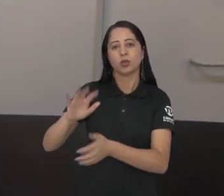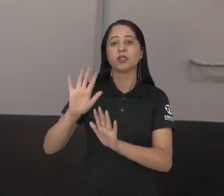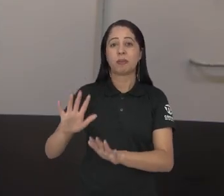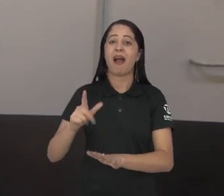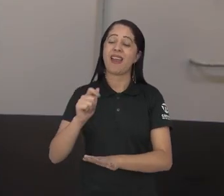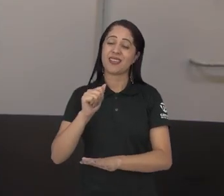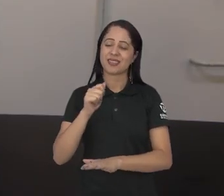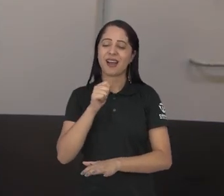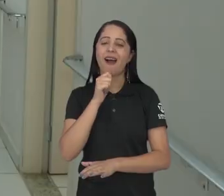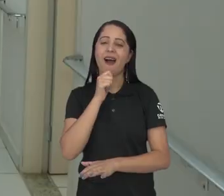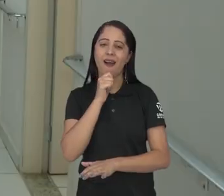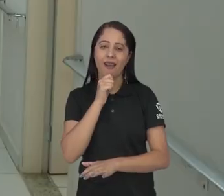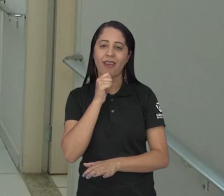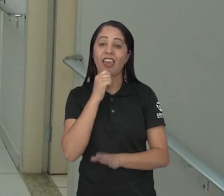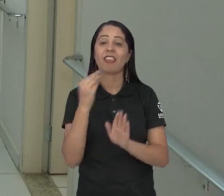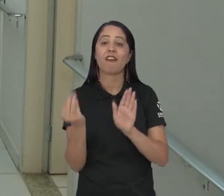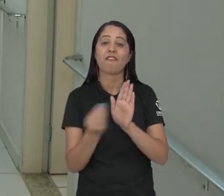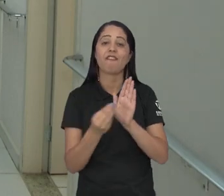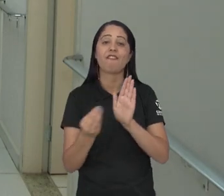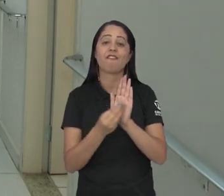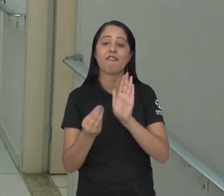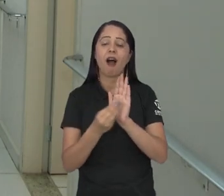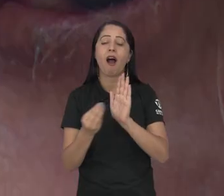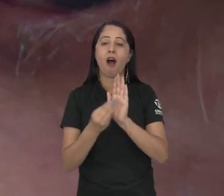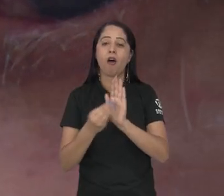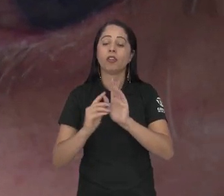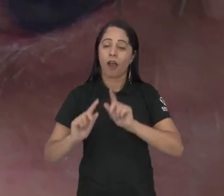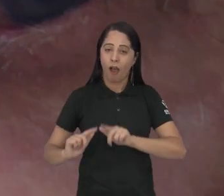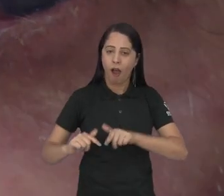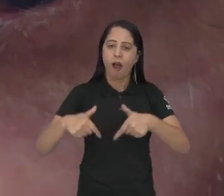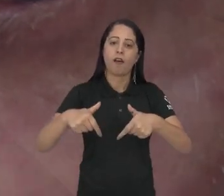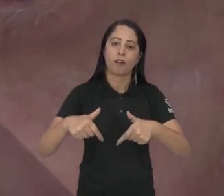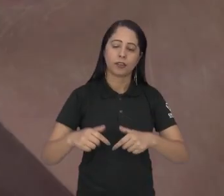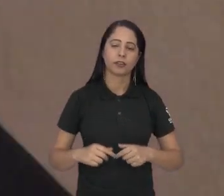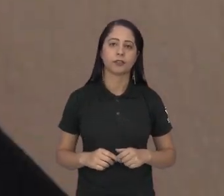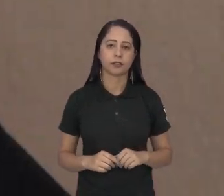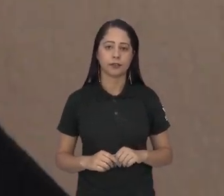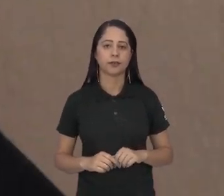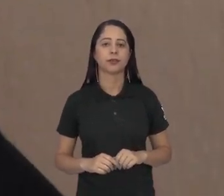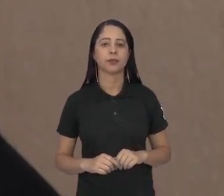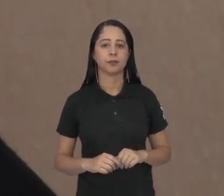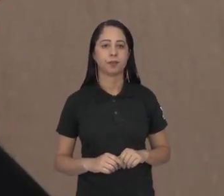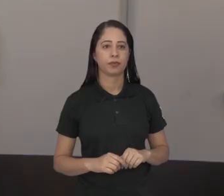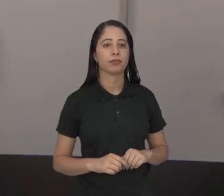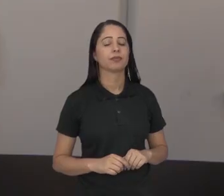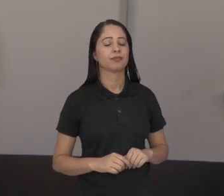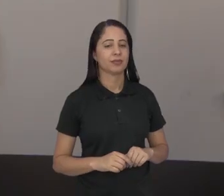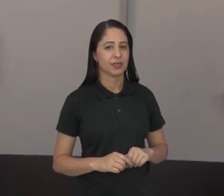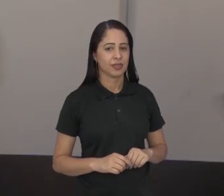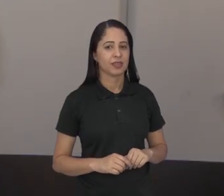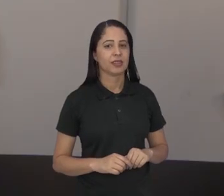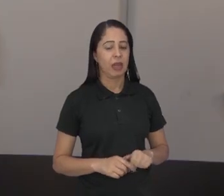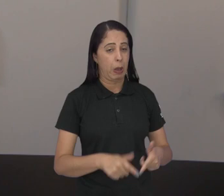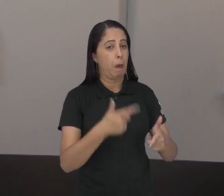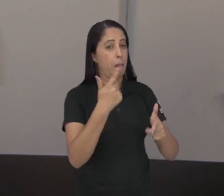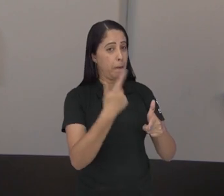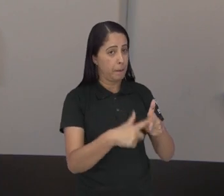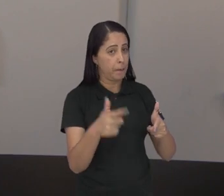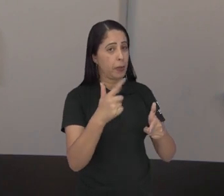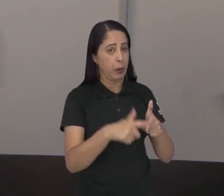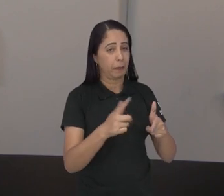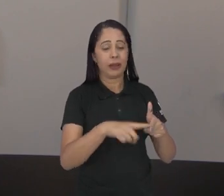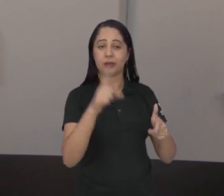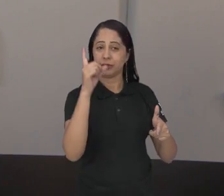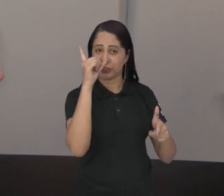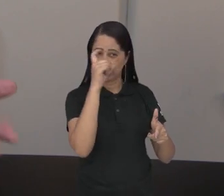ressalta que ainda existem outras políticas públicas que devem ser lembradas e debatidas é um problema anunciado